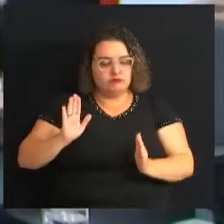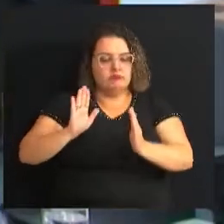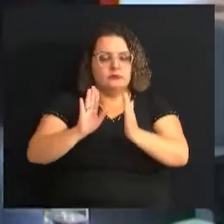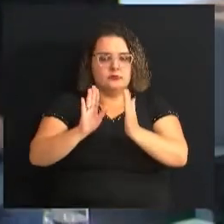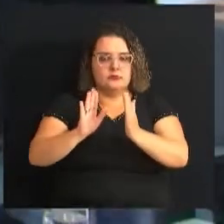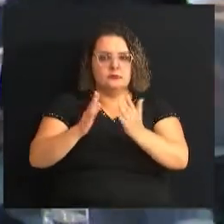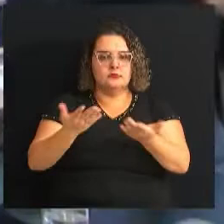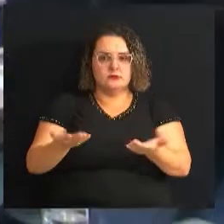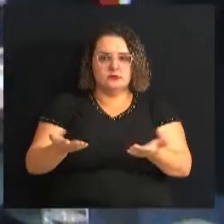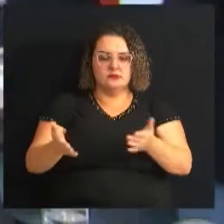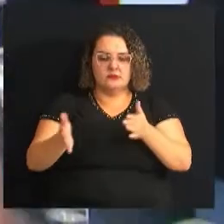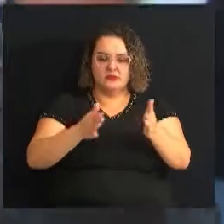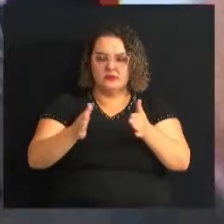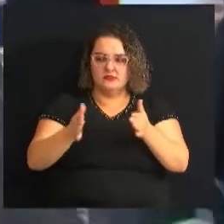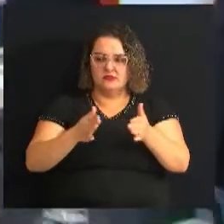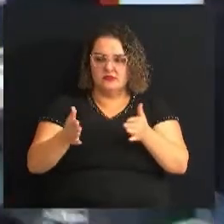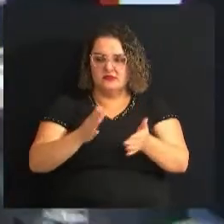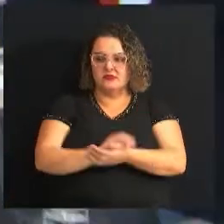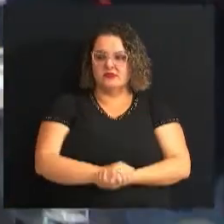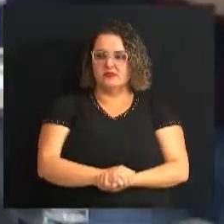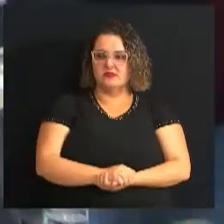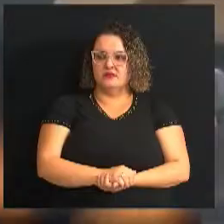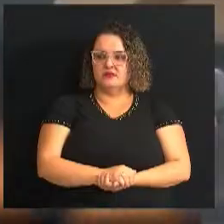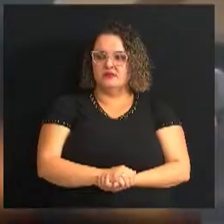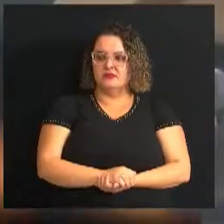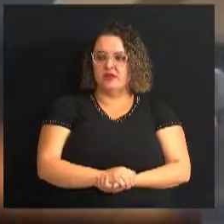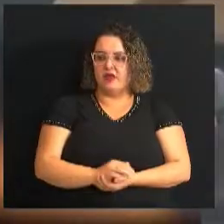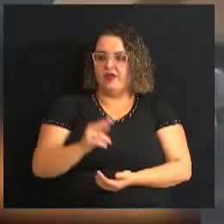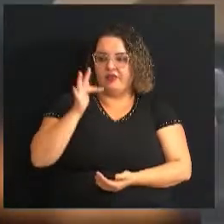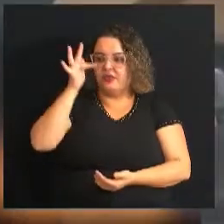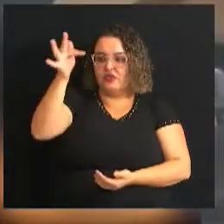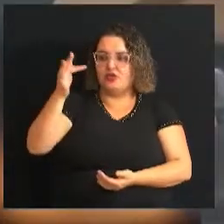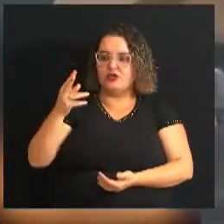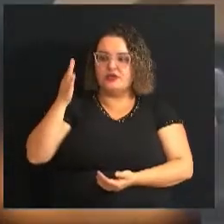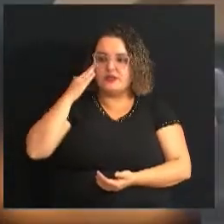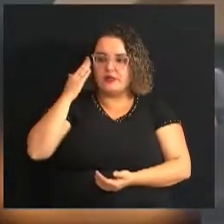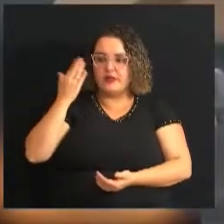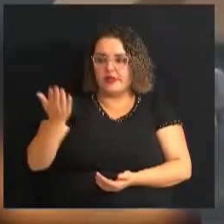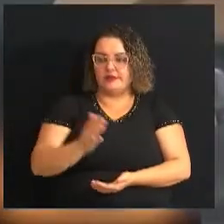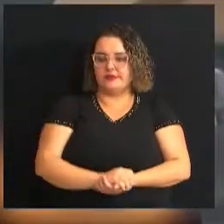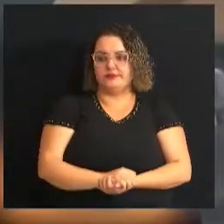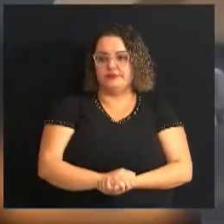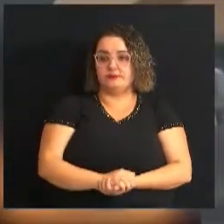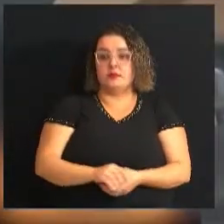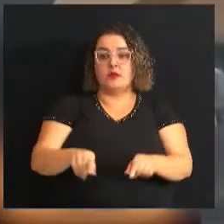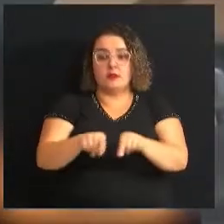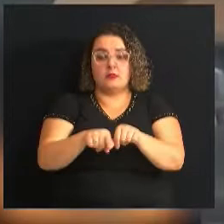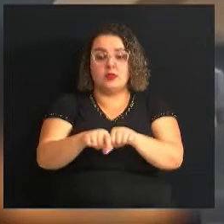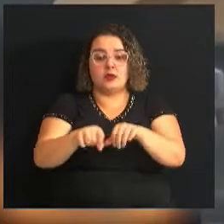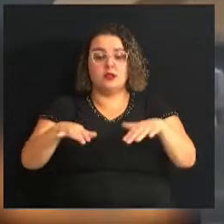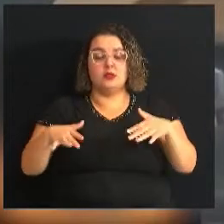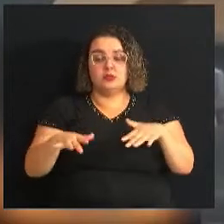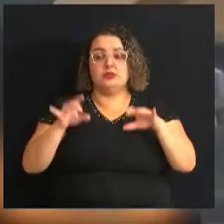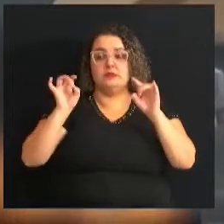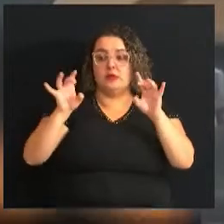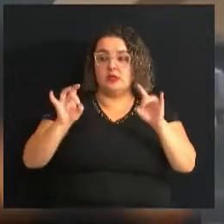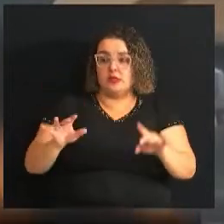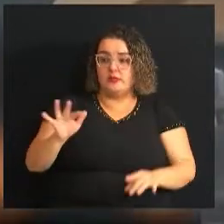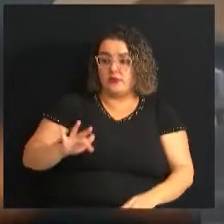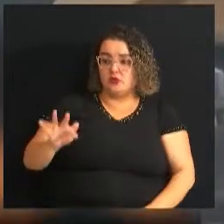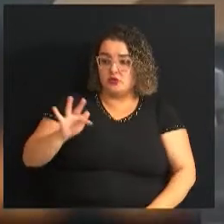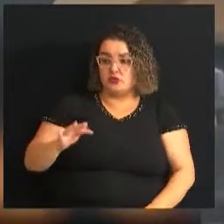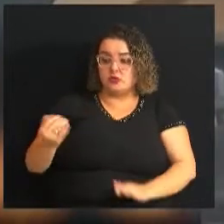dessa situação, projetando para o futuro. Também foram feitas audiências com especialistas de universidades e